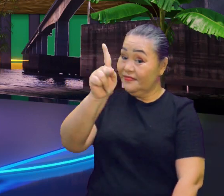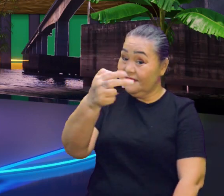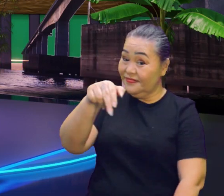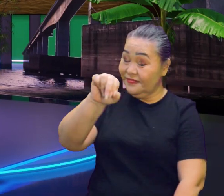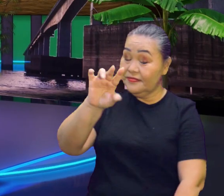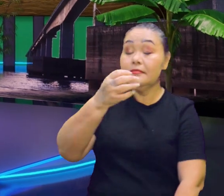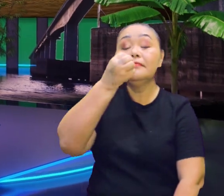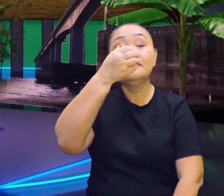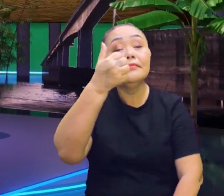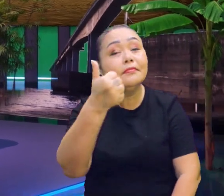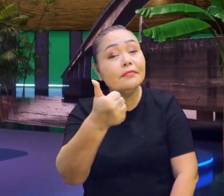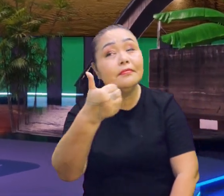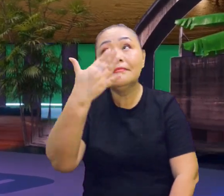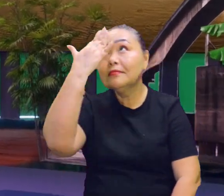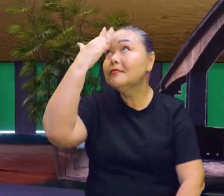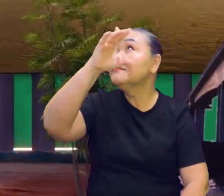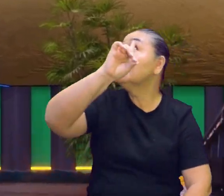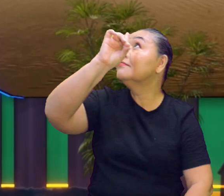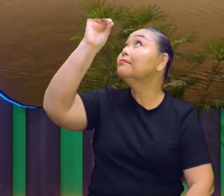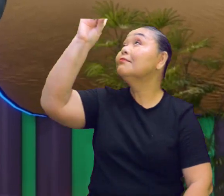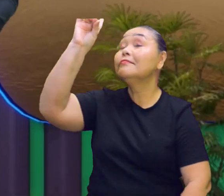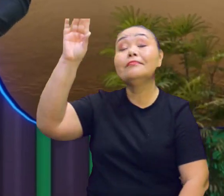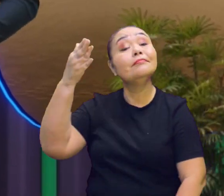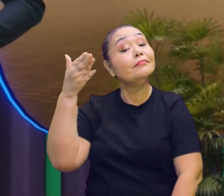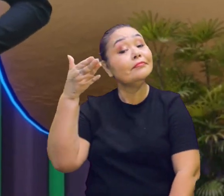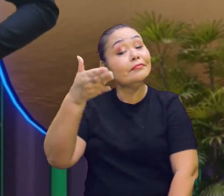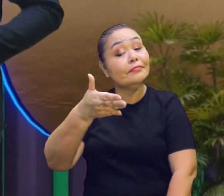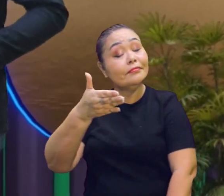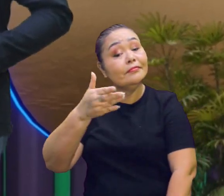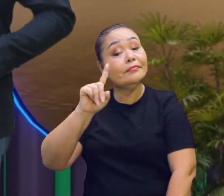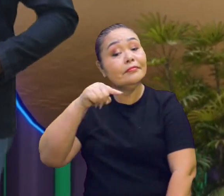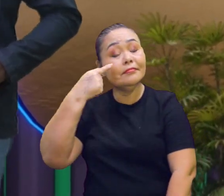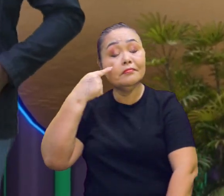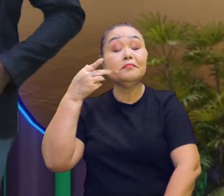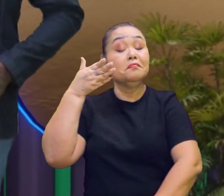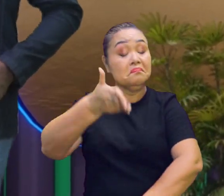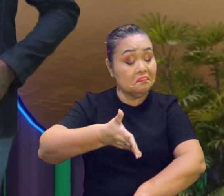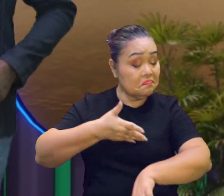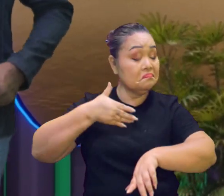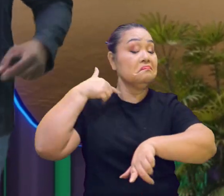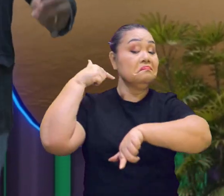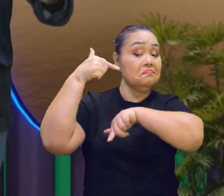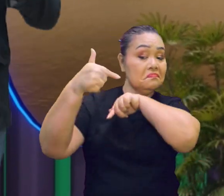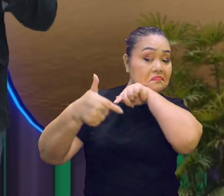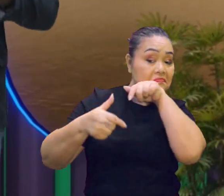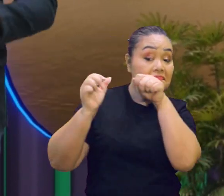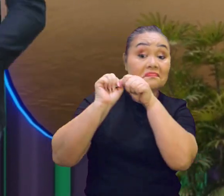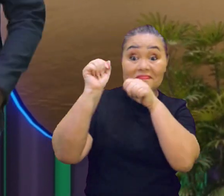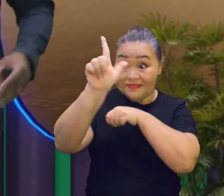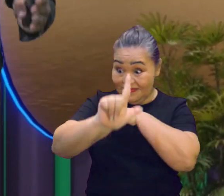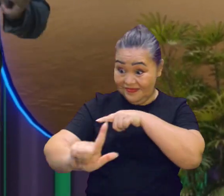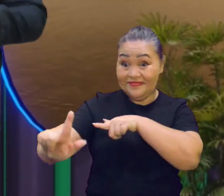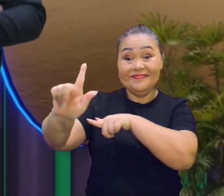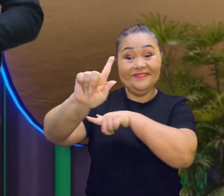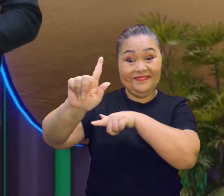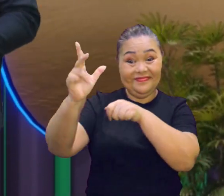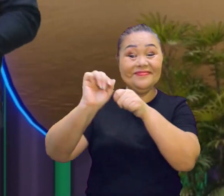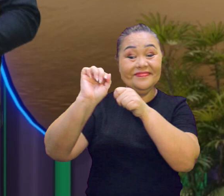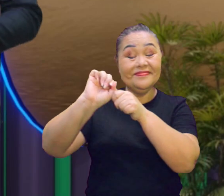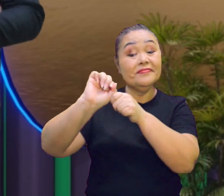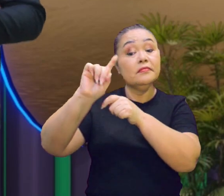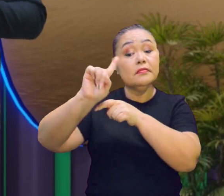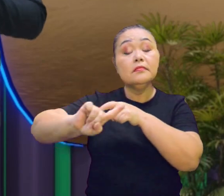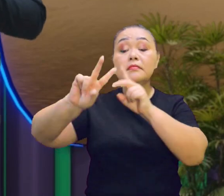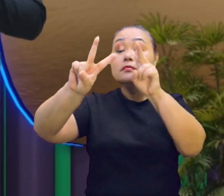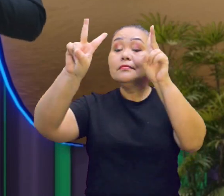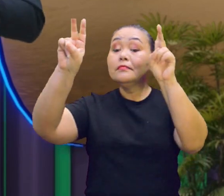Carlinhos? Tudo bem, graças a Deus, É isso né? aí. Estamos aí na lida, na batalha, na geografia. Geografia é essa que